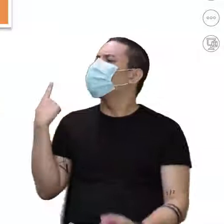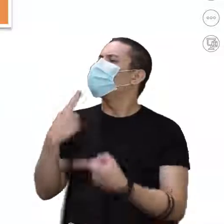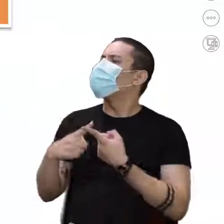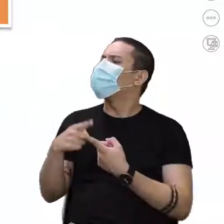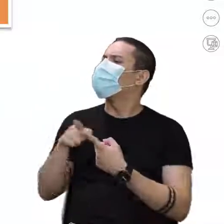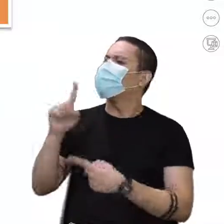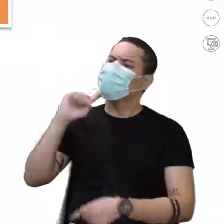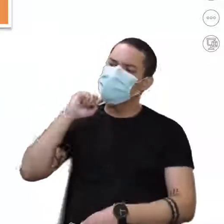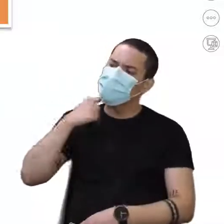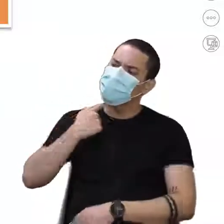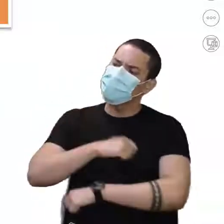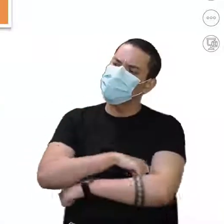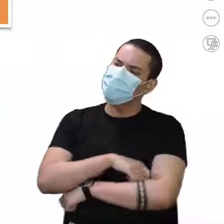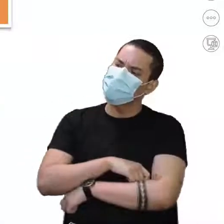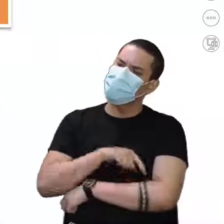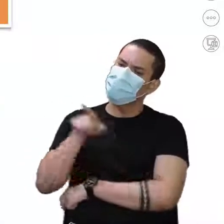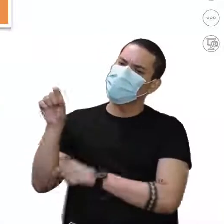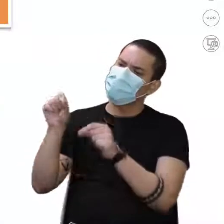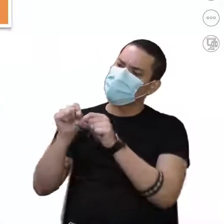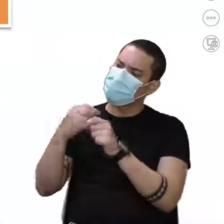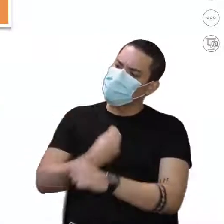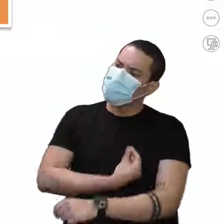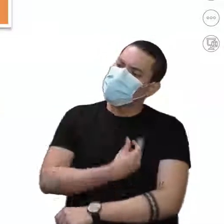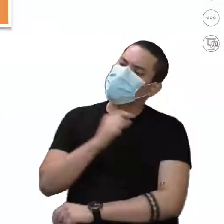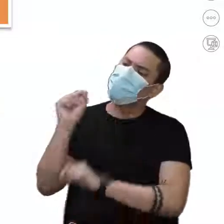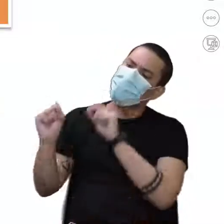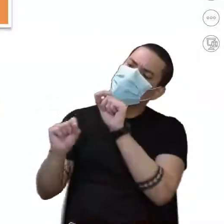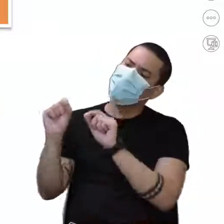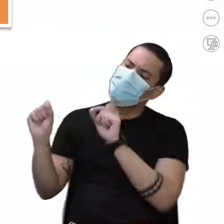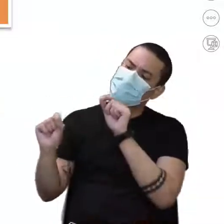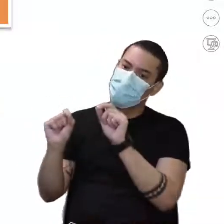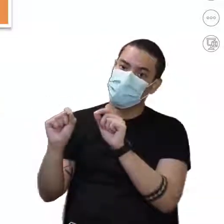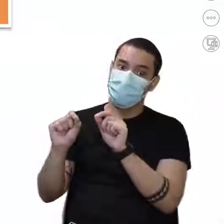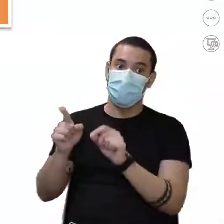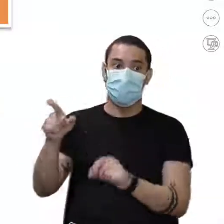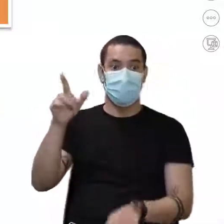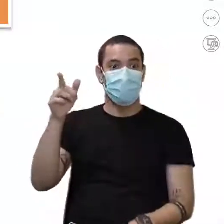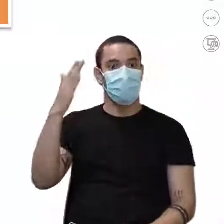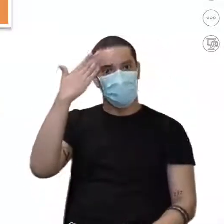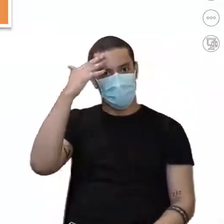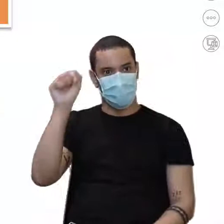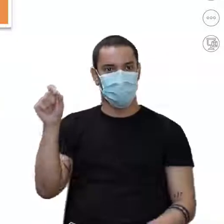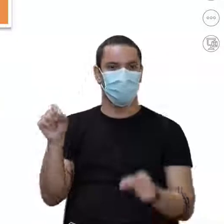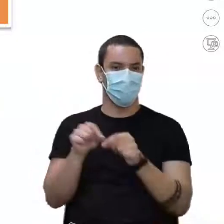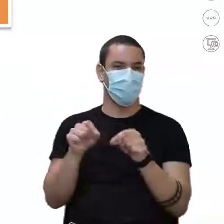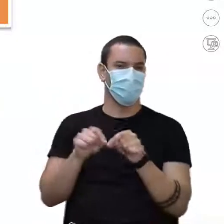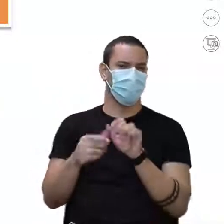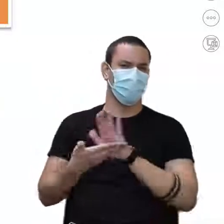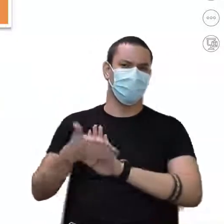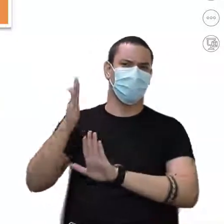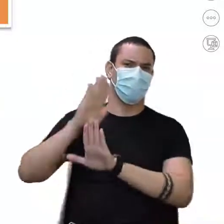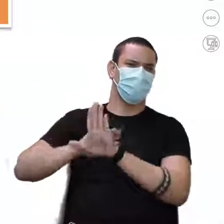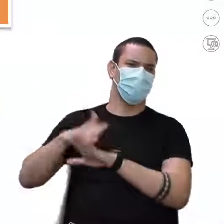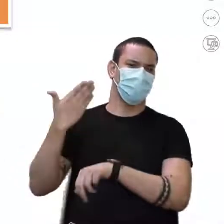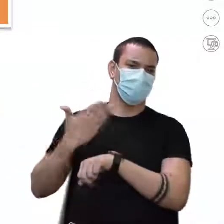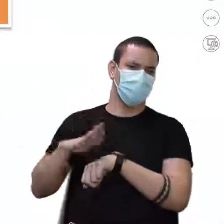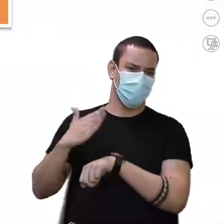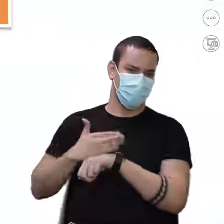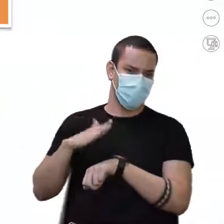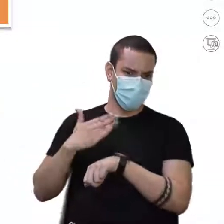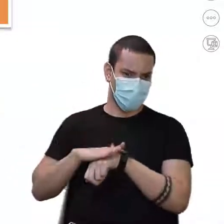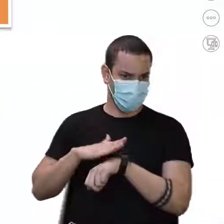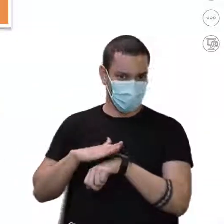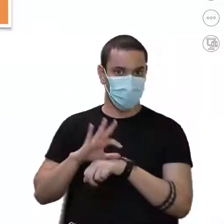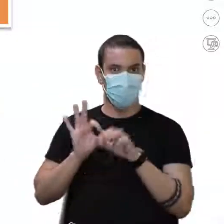que ela está toda suja. Então, ela andou fazendo alguma coisa, aprontou alguma coisa, então isso é muito frase de mãe, né? What have you